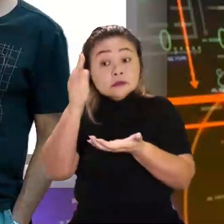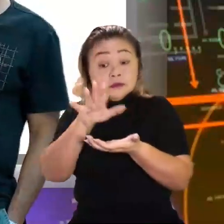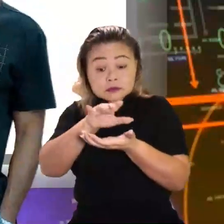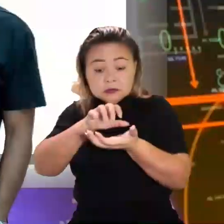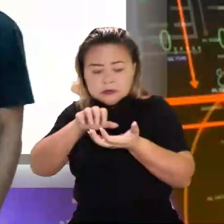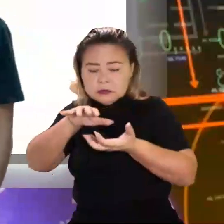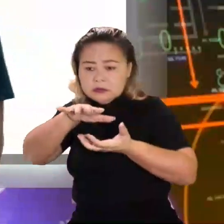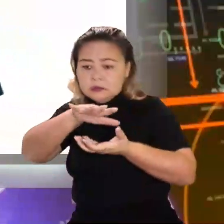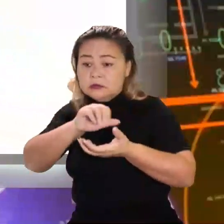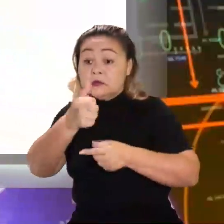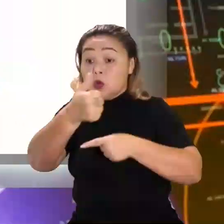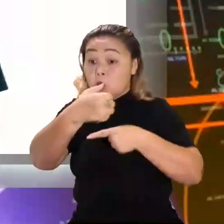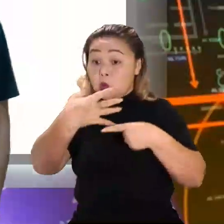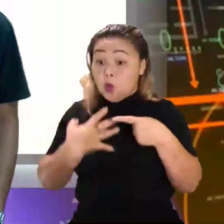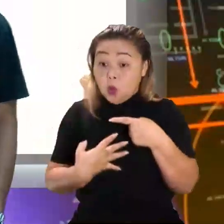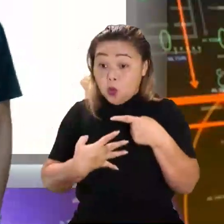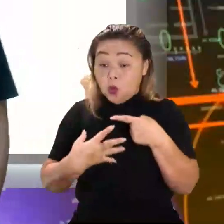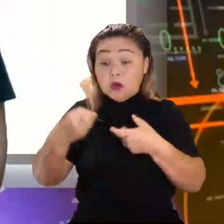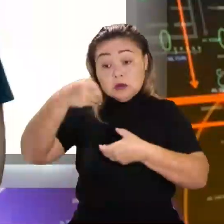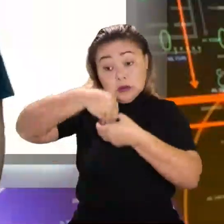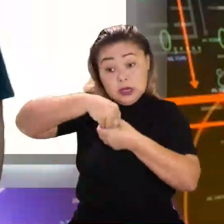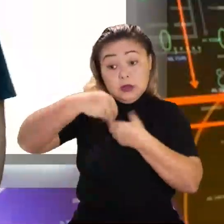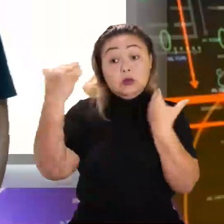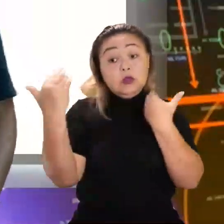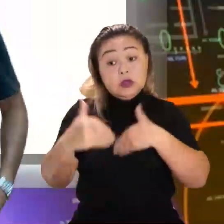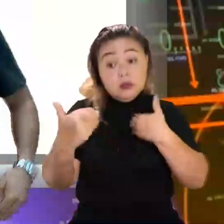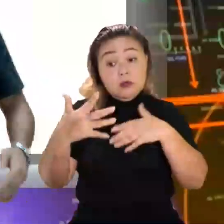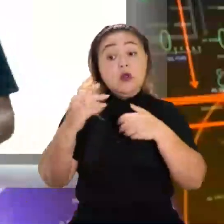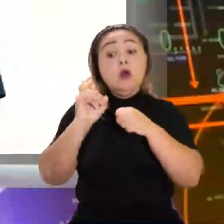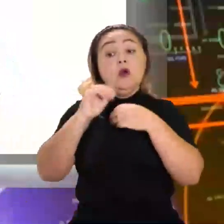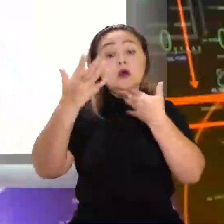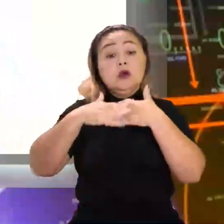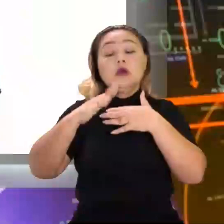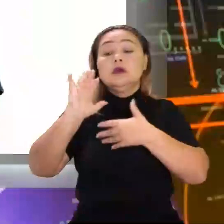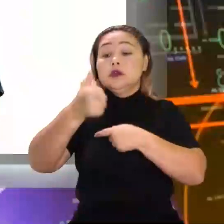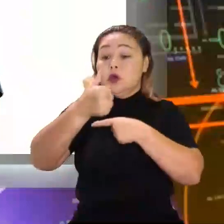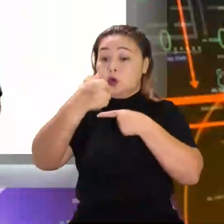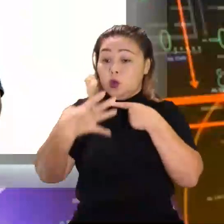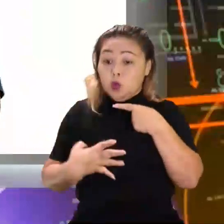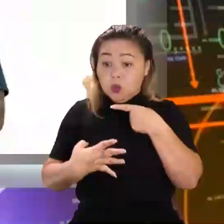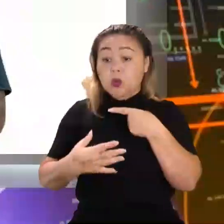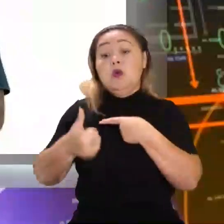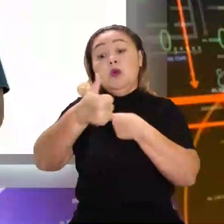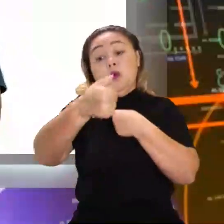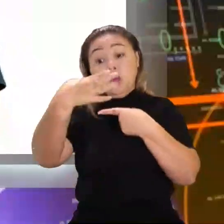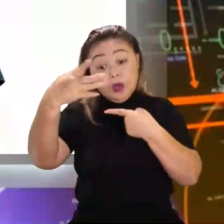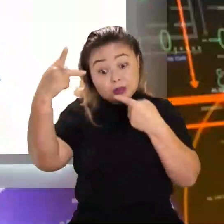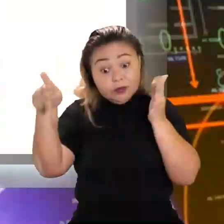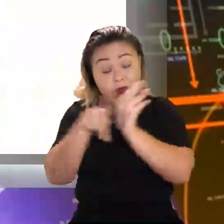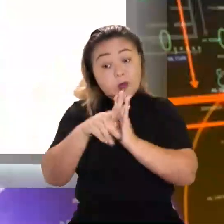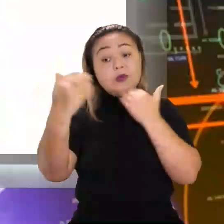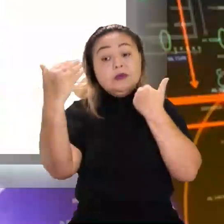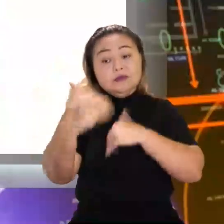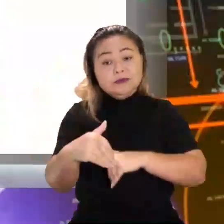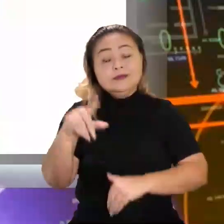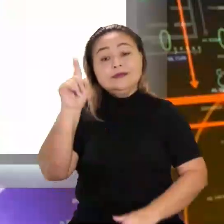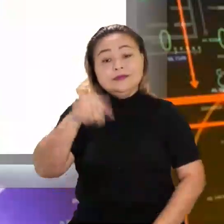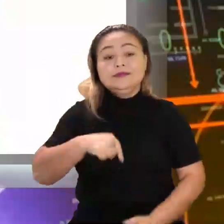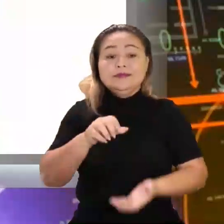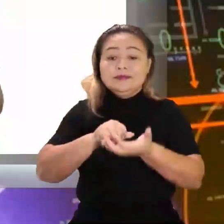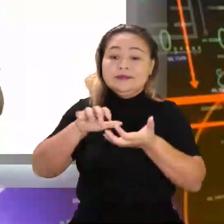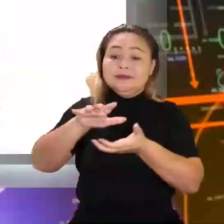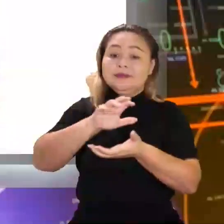né? Quase um quarto do Enem, dentro da prova de matemática, que já é um quarto do Enem, um quarto da prova praticamente, então, né? Quer dizer